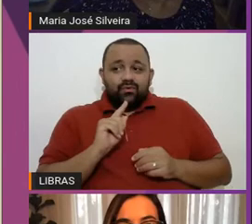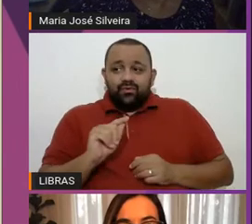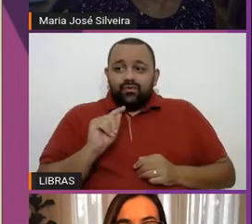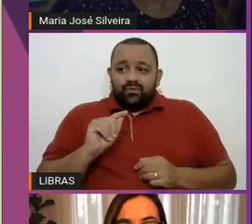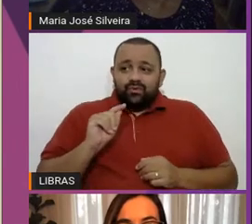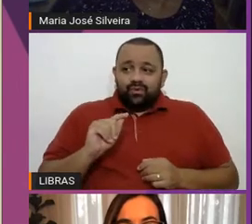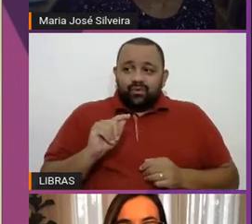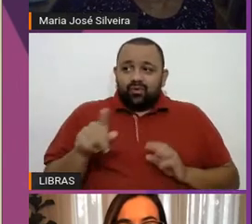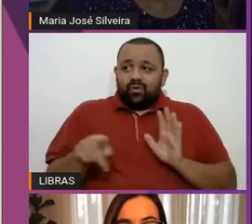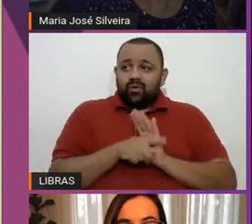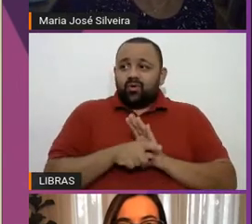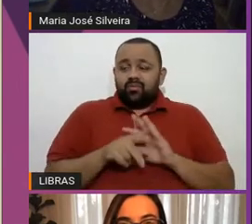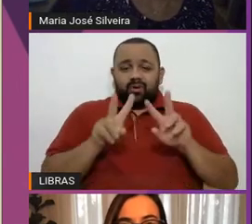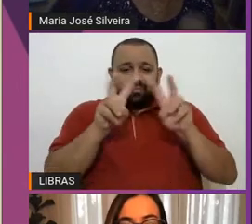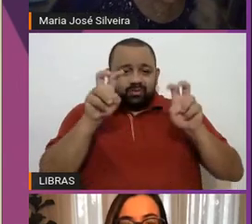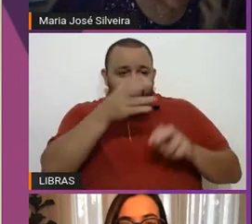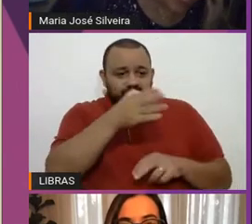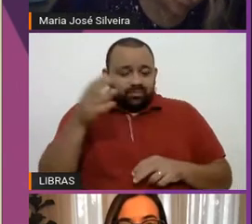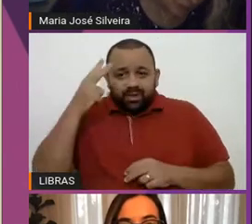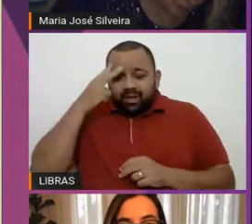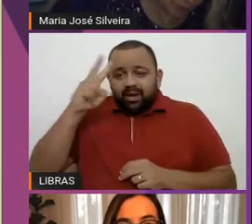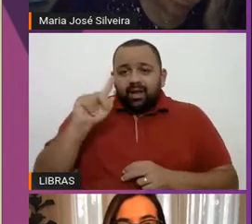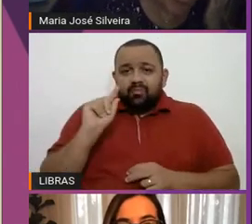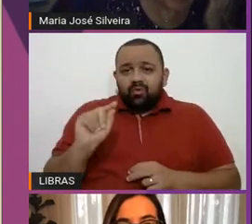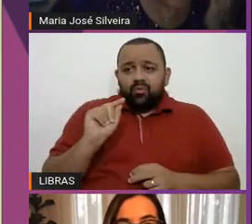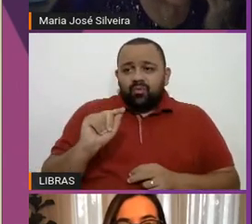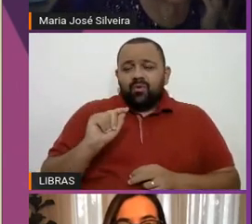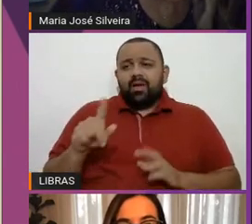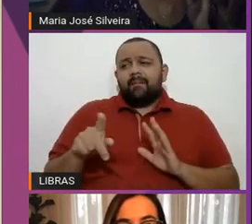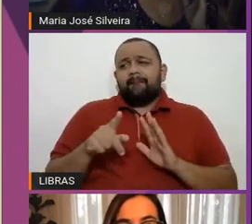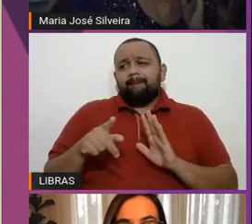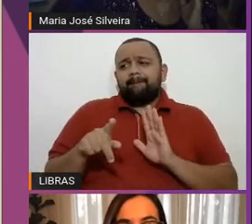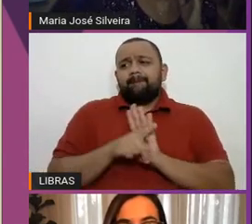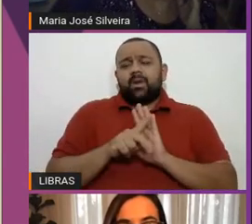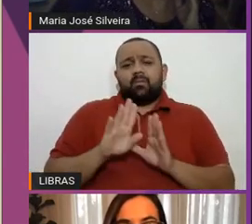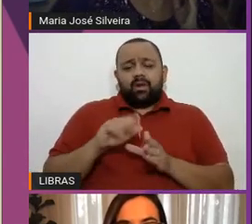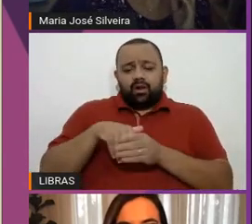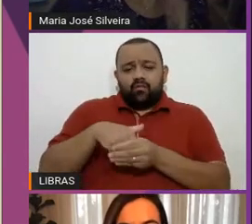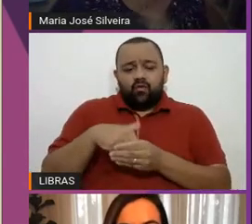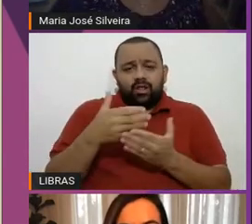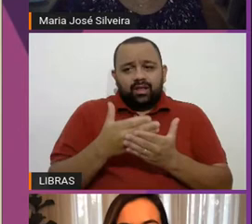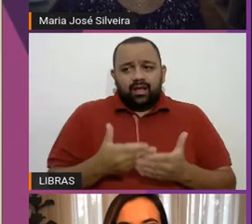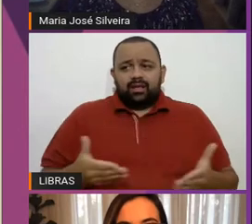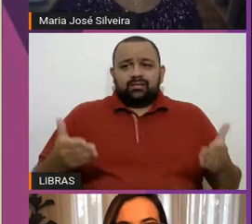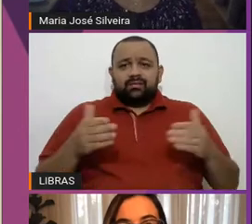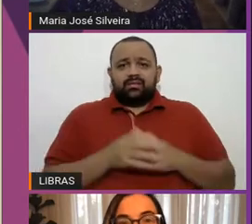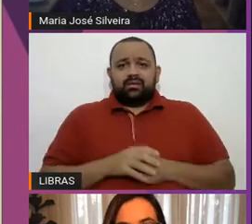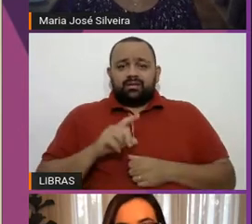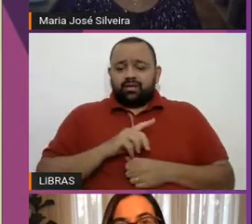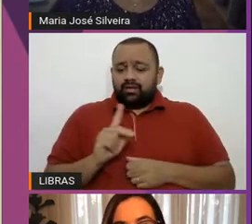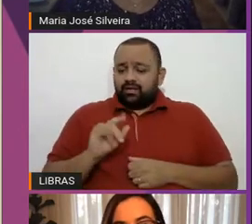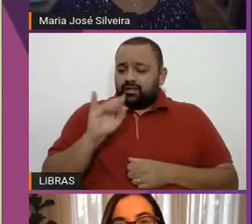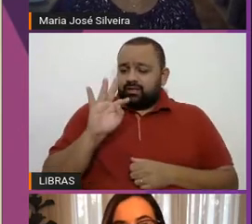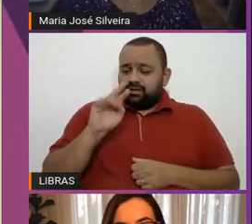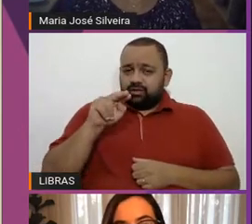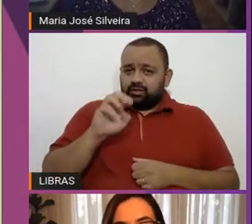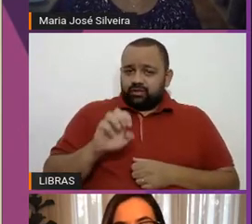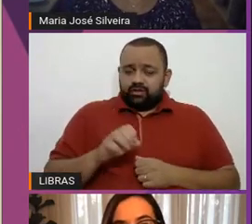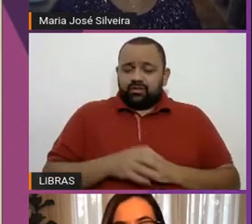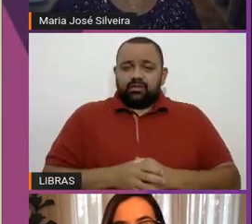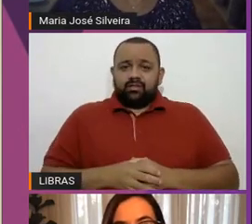tava se também se lembrem foi aquele Episódio da votação do impeachment foi